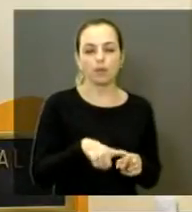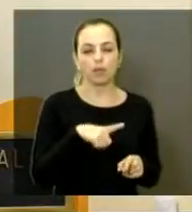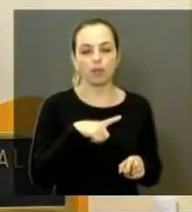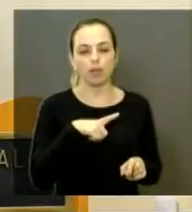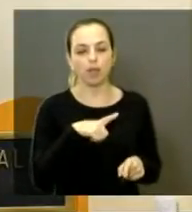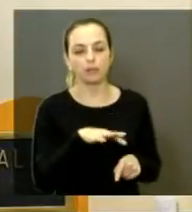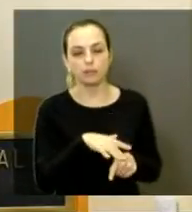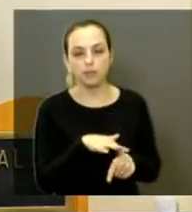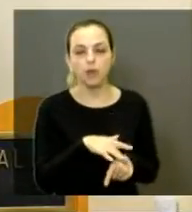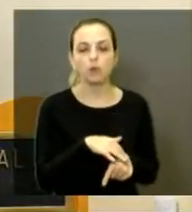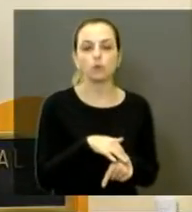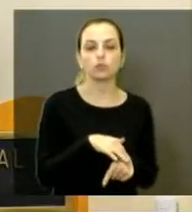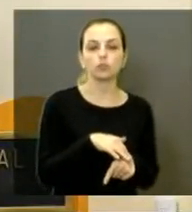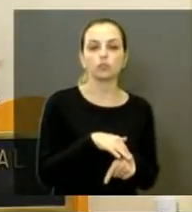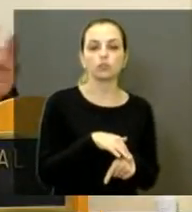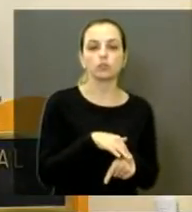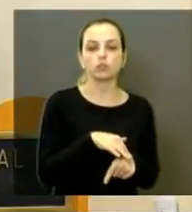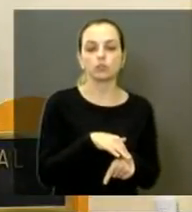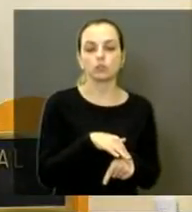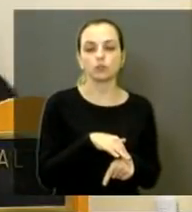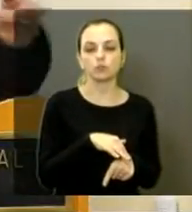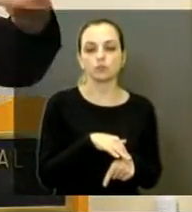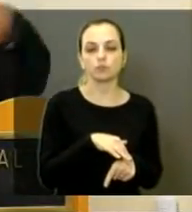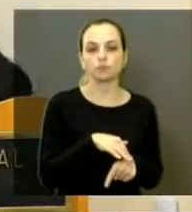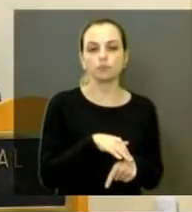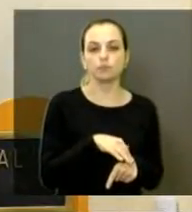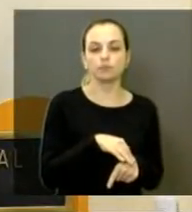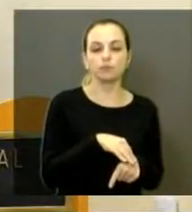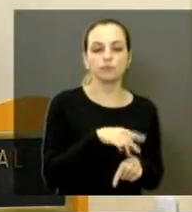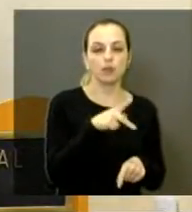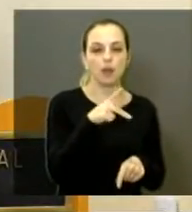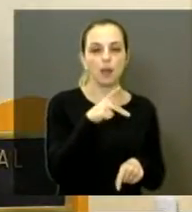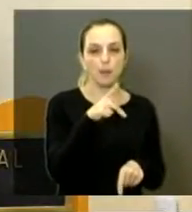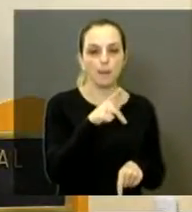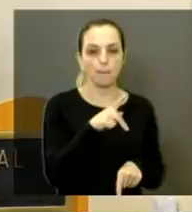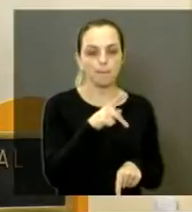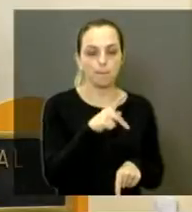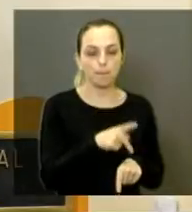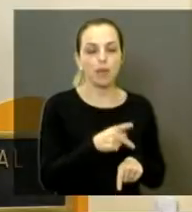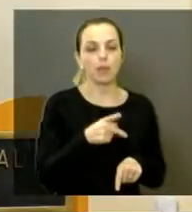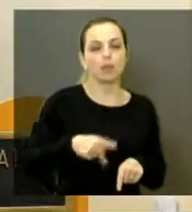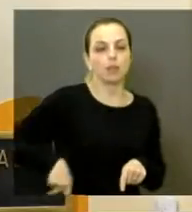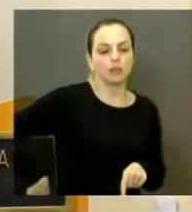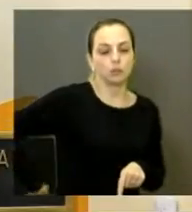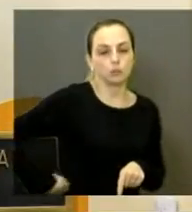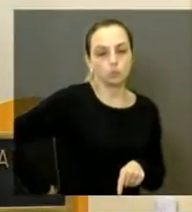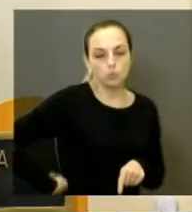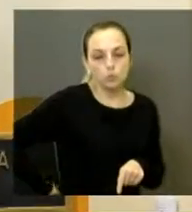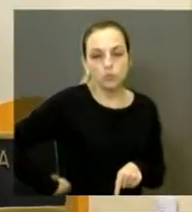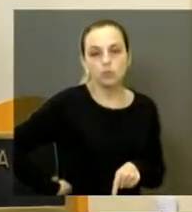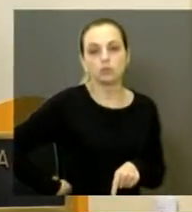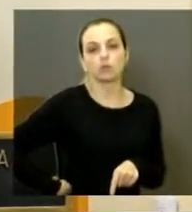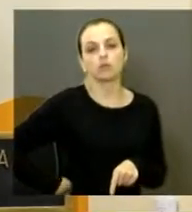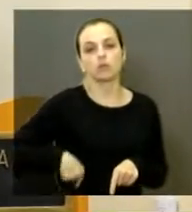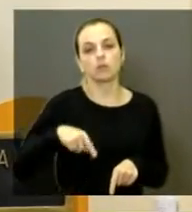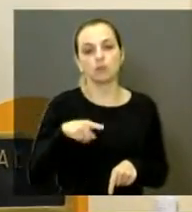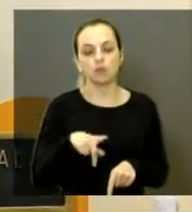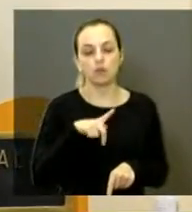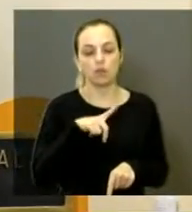arrumar uma britadeira para arrancar esse tamanho de pedra que deu no exame dele.